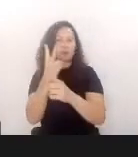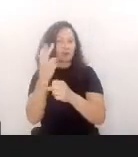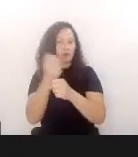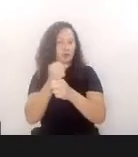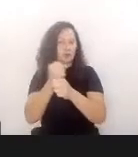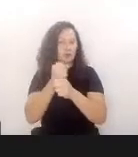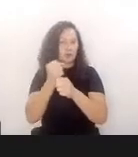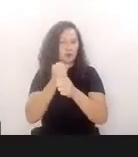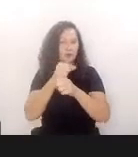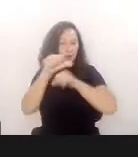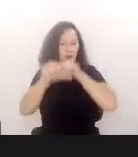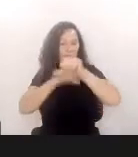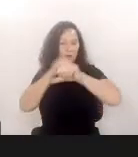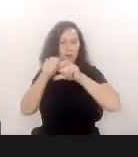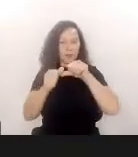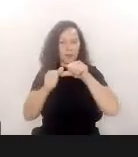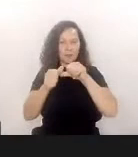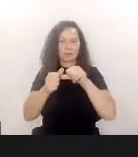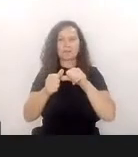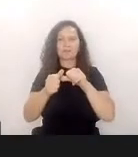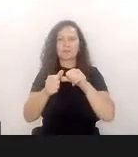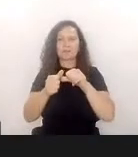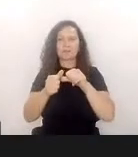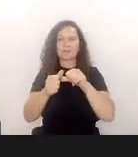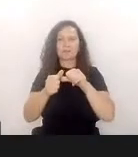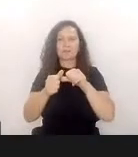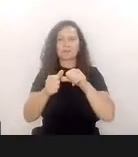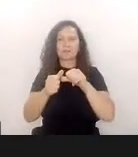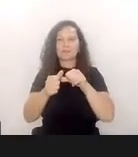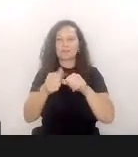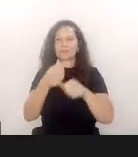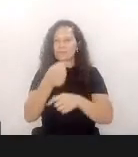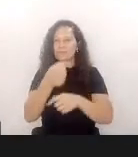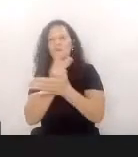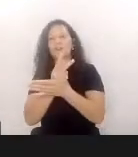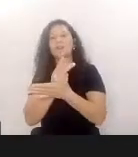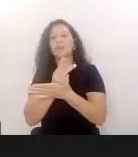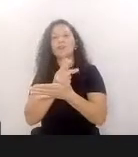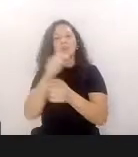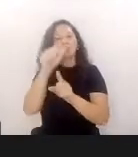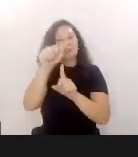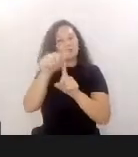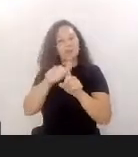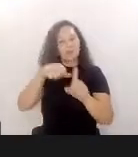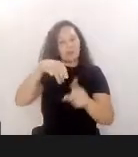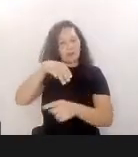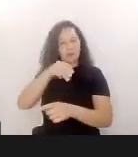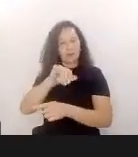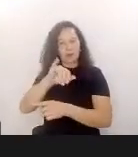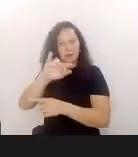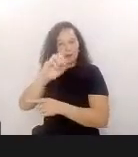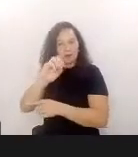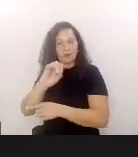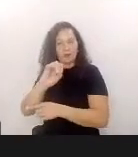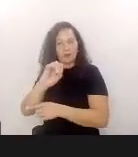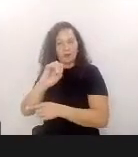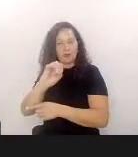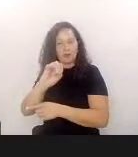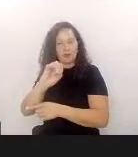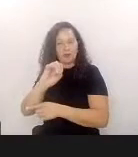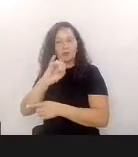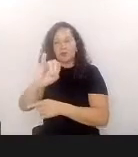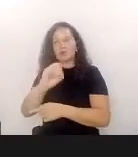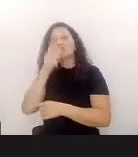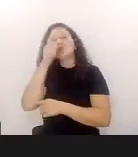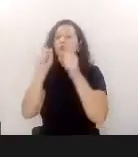Veneza. Ele vai acontecer em maio. Quem puder, vá visitar, se as condições deixarem, que a gente não sabe como